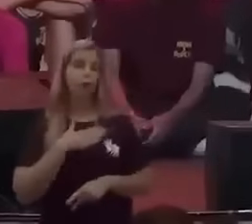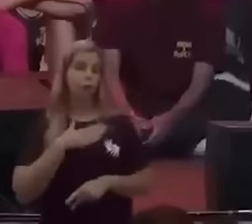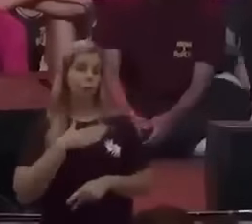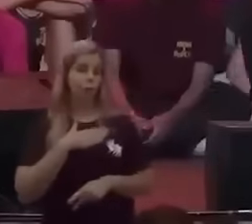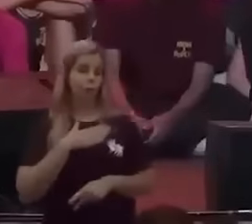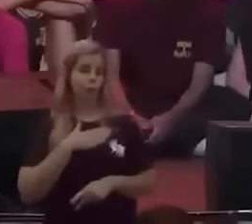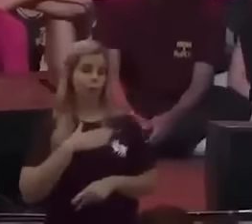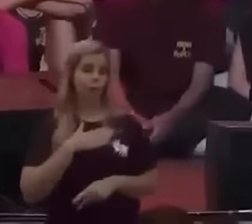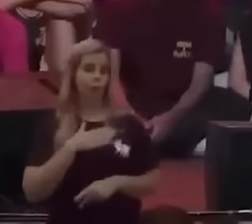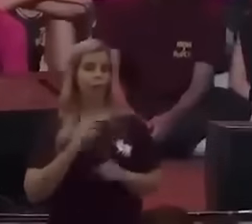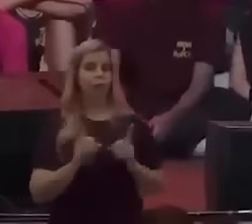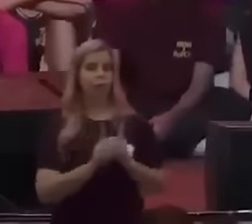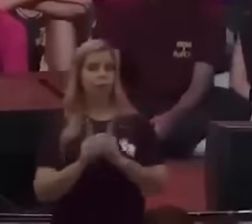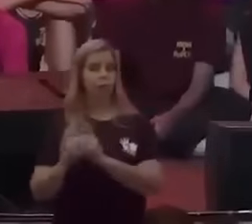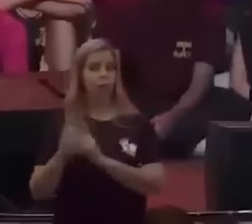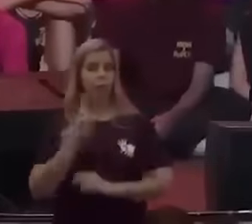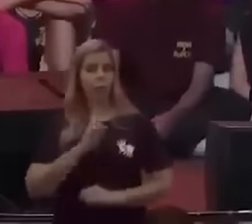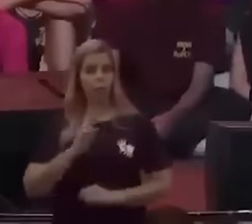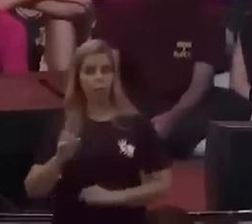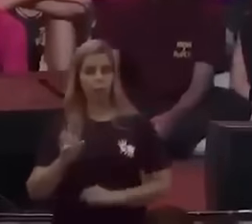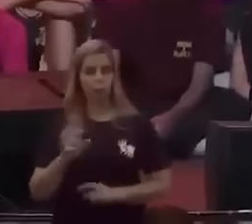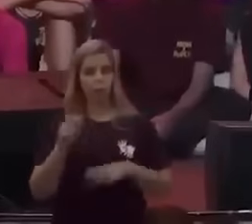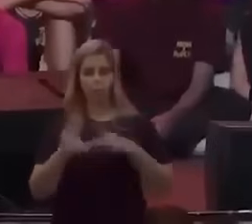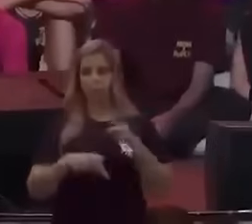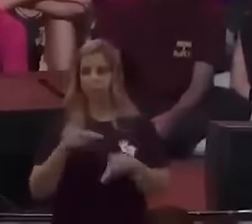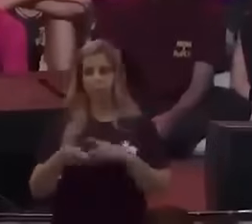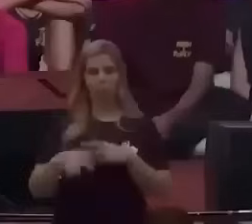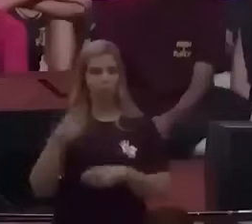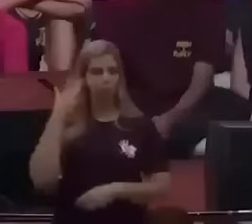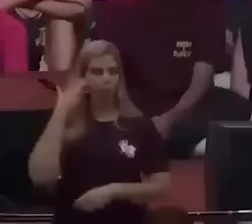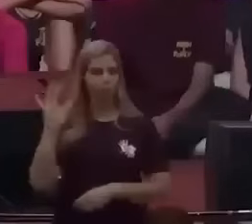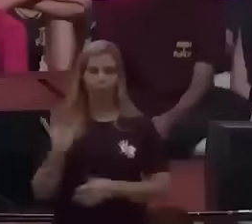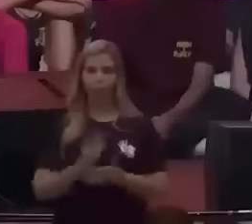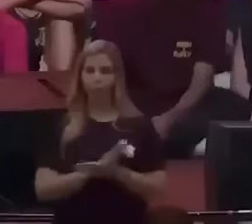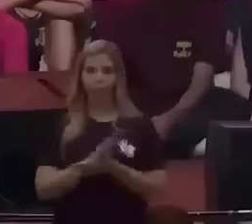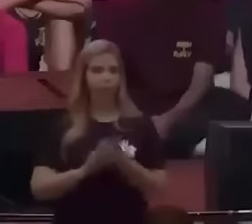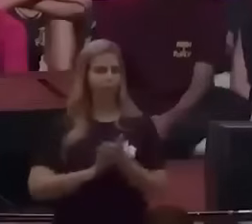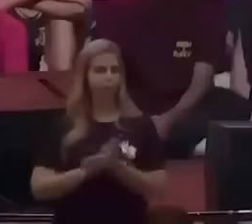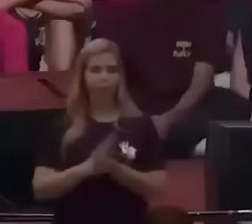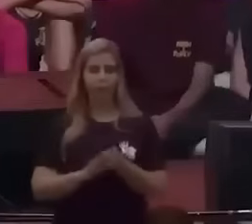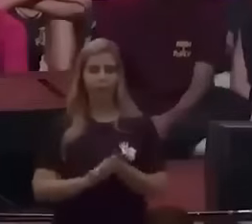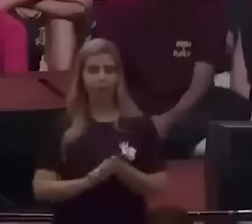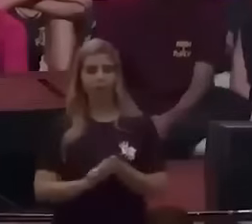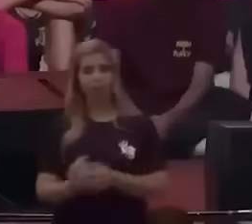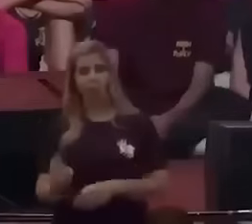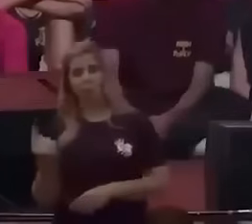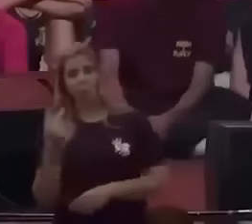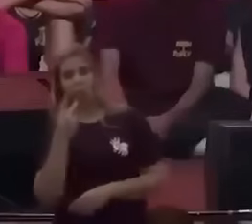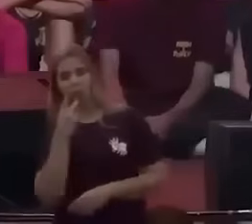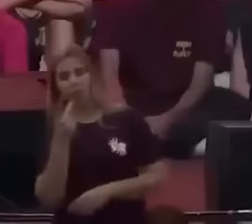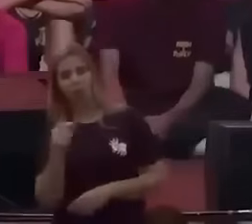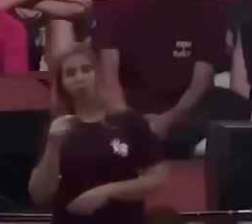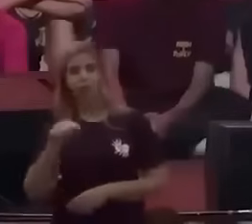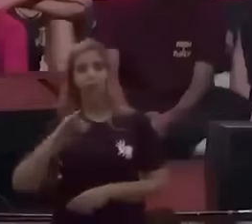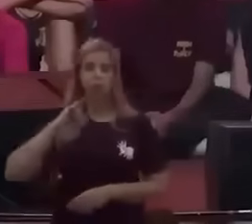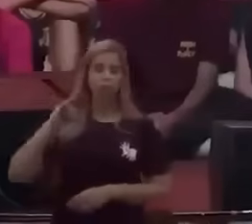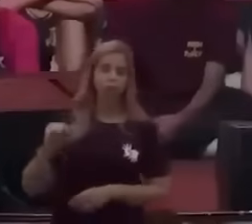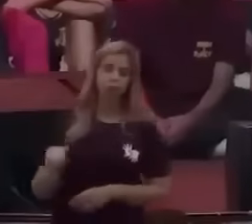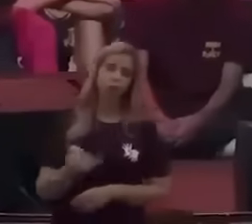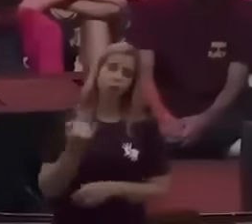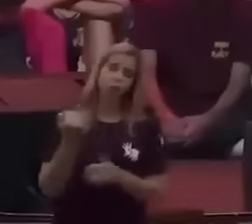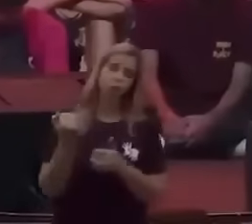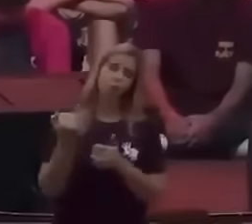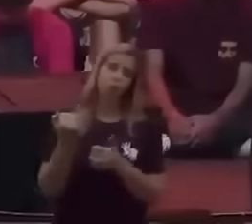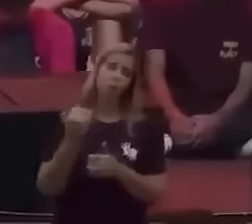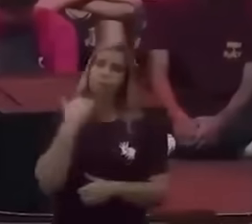discípulos responderam: mestre, o povo não sabe nada a teu respeito. Uns dizem que tu és João Batista, outros